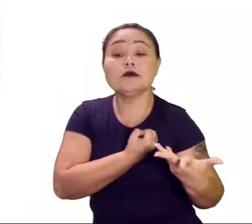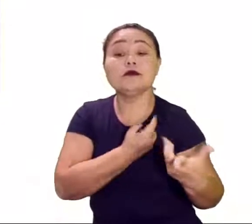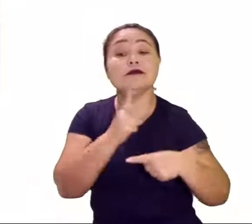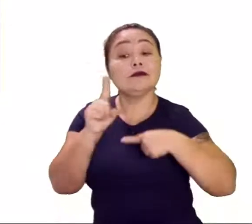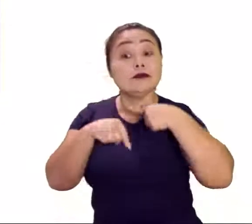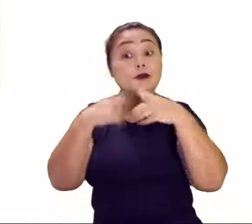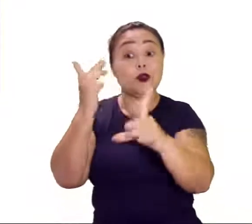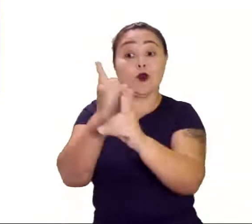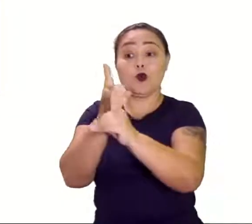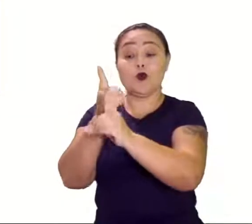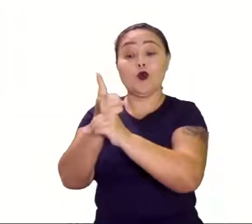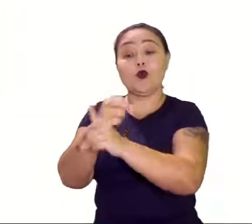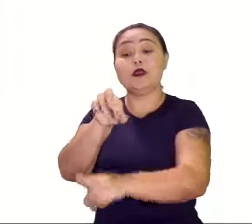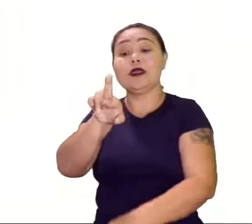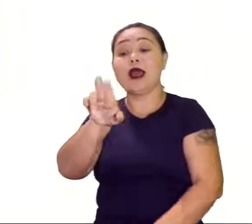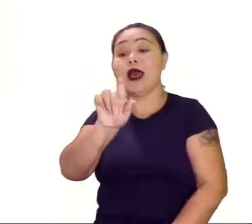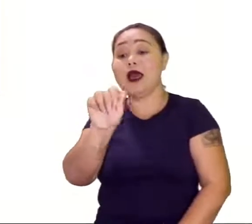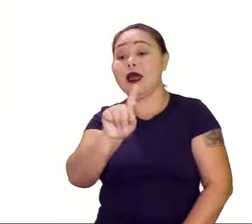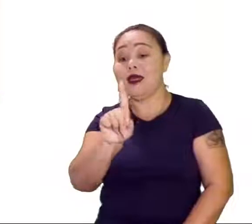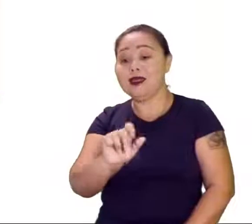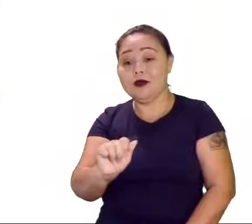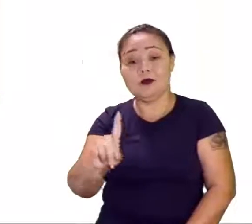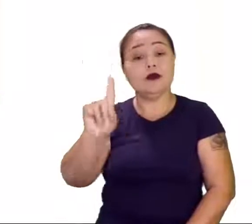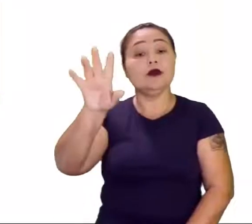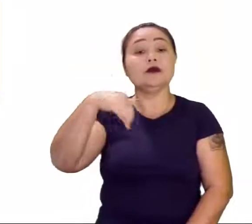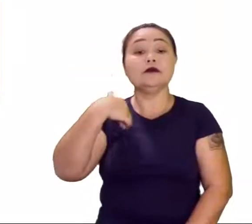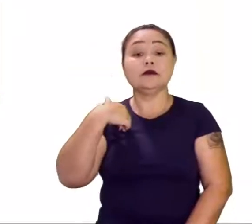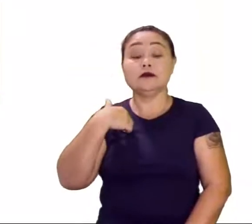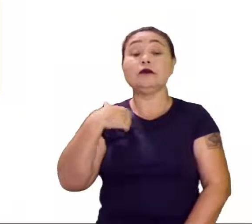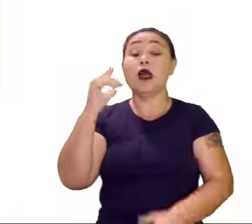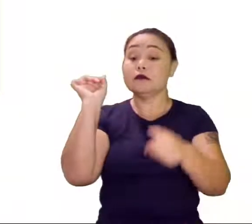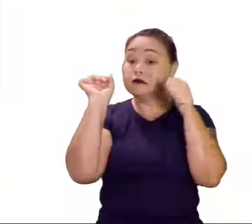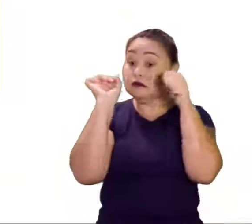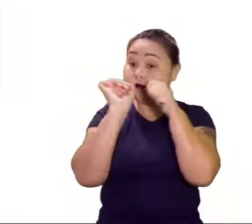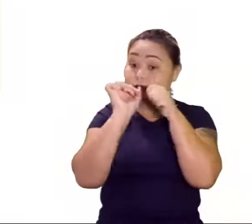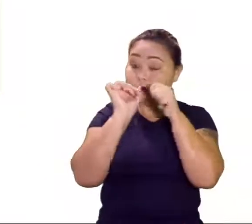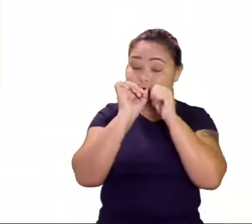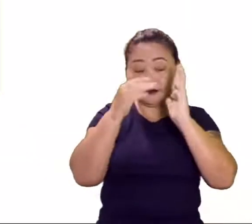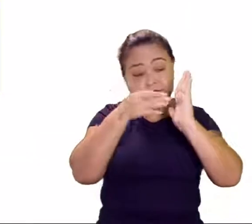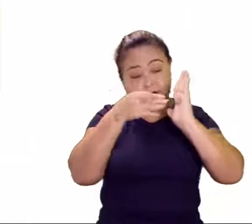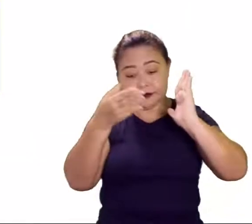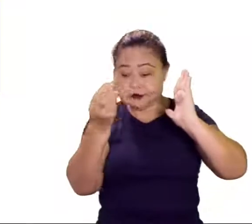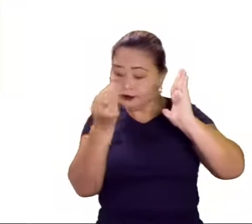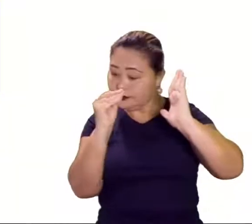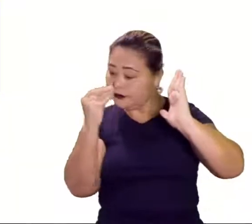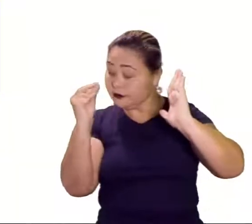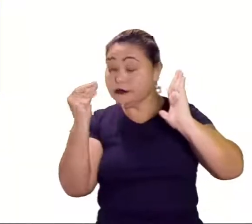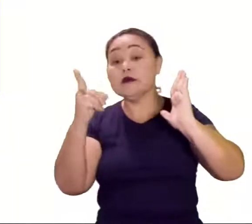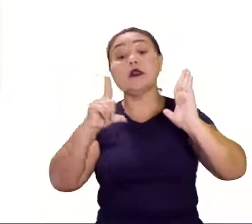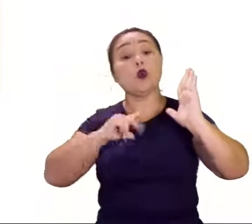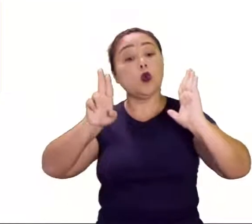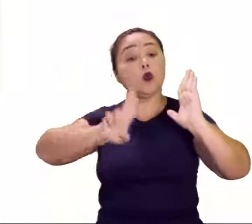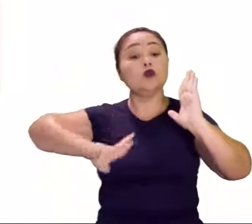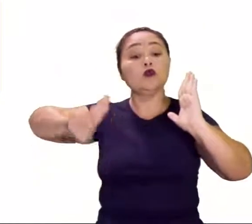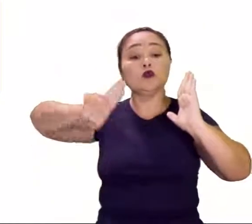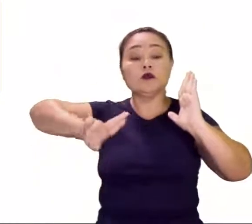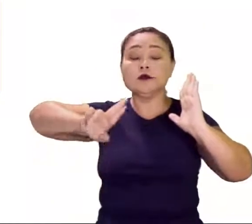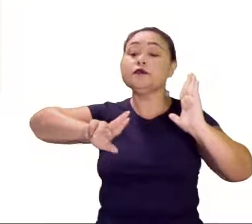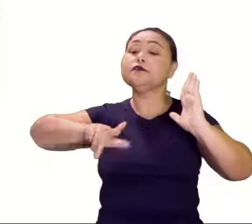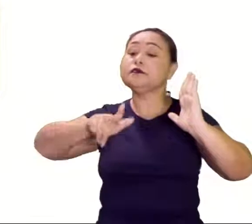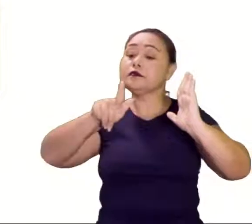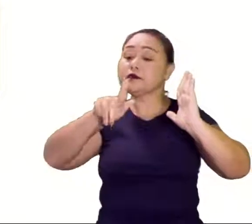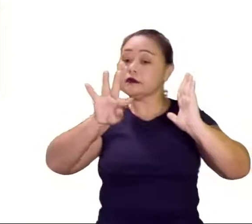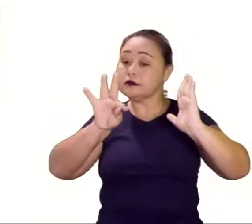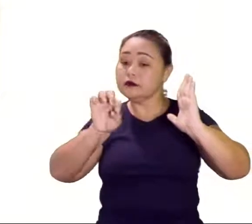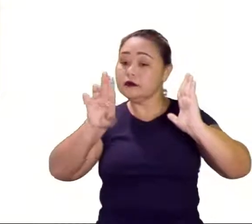a nossa razão. Então para realizar essa interpolação aritmética é necessário o uso da fórmula do termo geral, né? Vamos